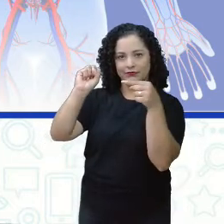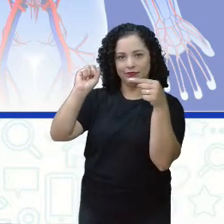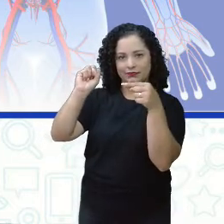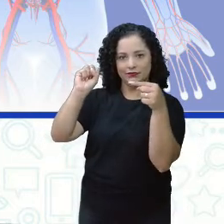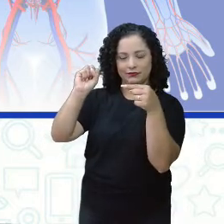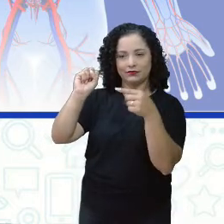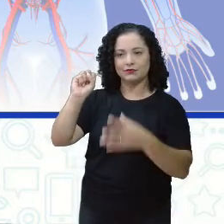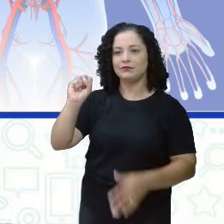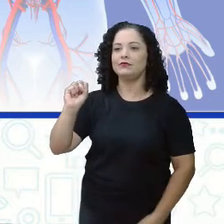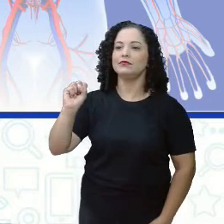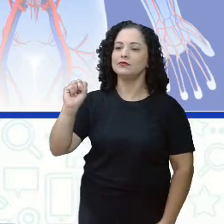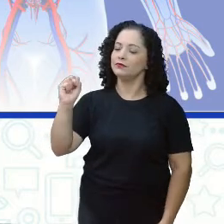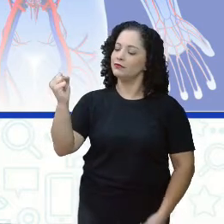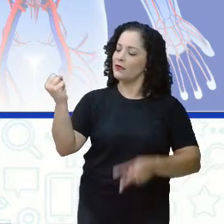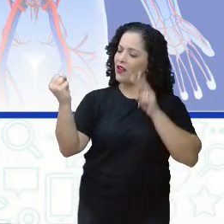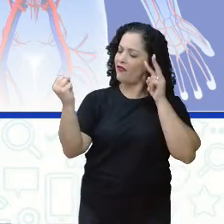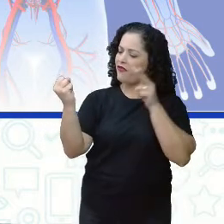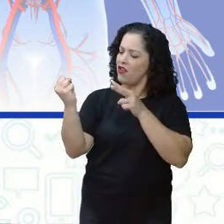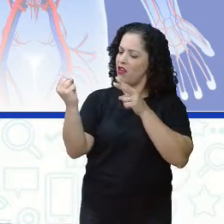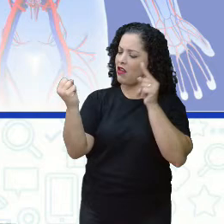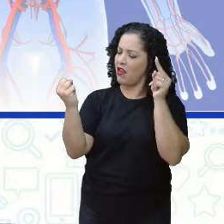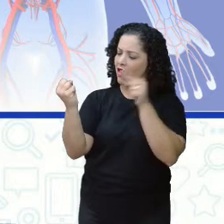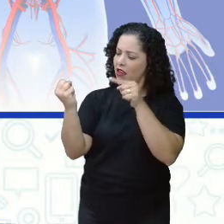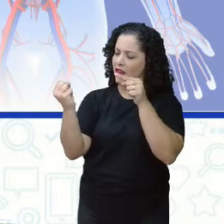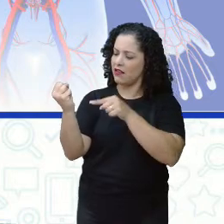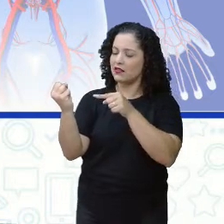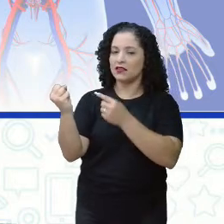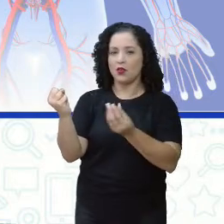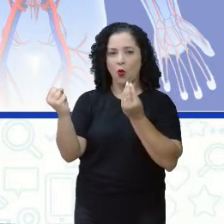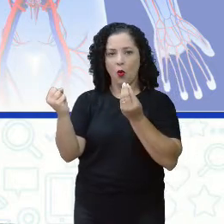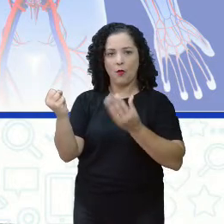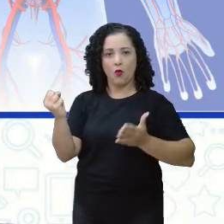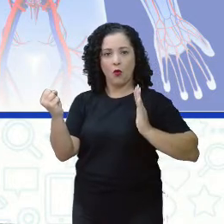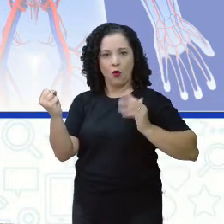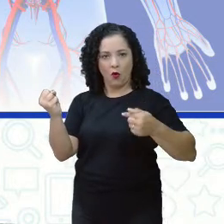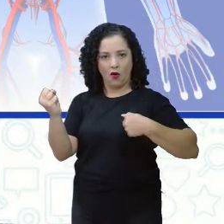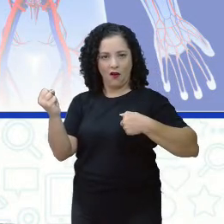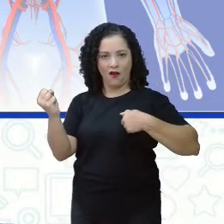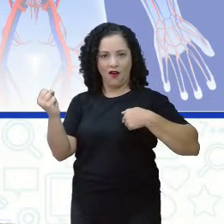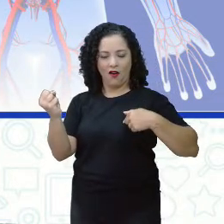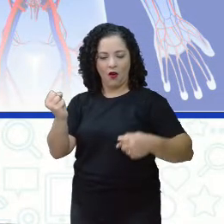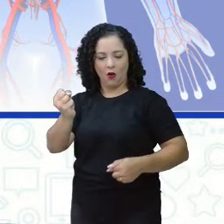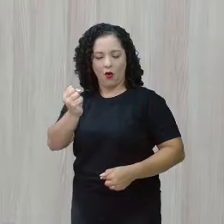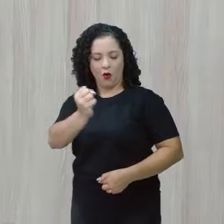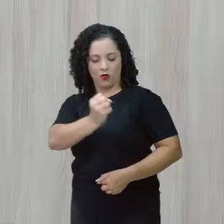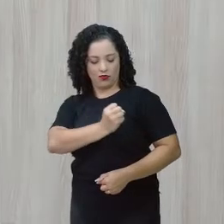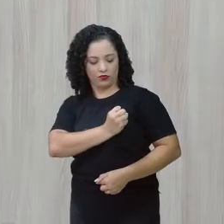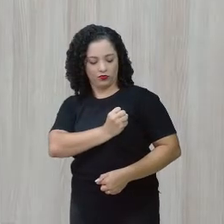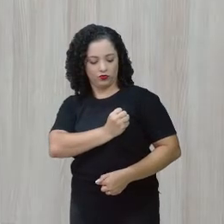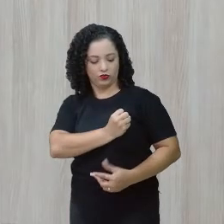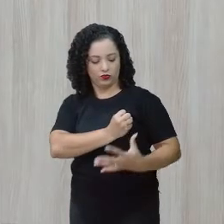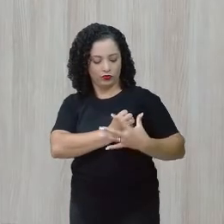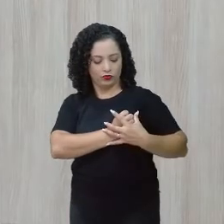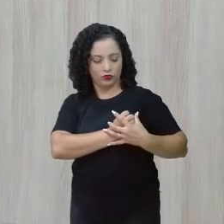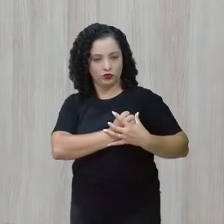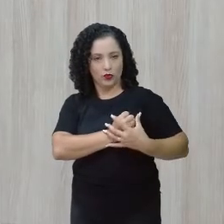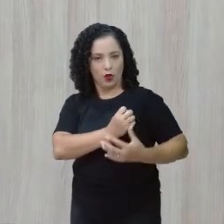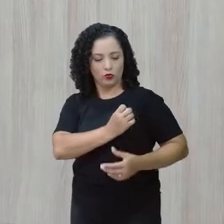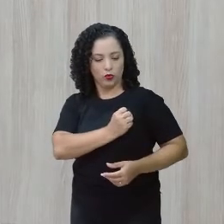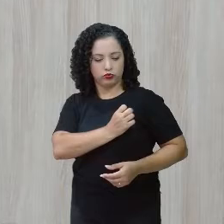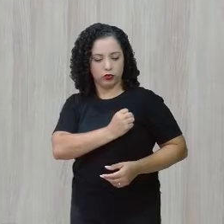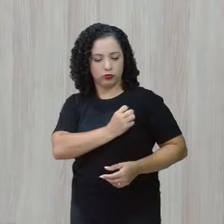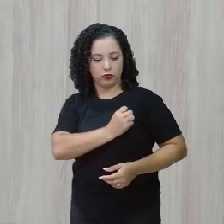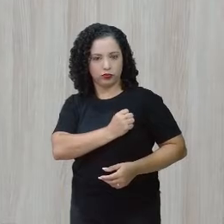de vocês. E vocês vão ver a questão aí. É esse o volume do coração de vocês. É esse o tamanho do coração de vocês. Essa